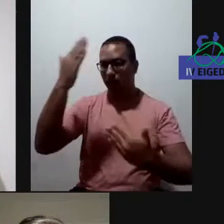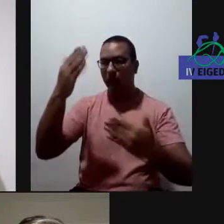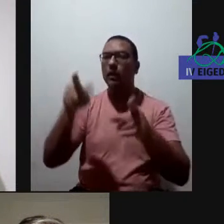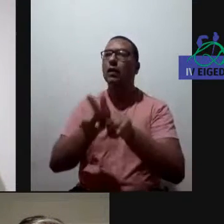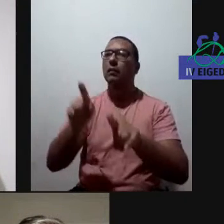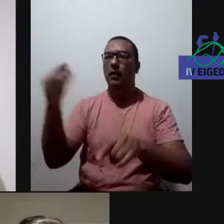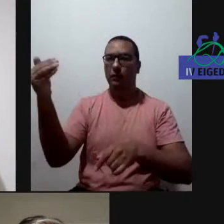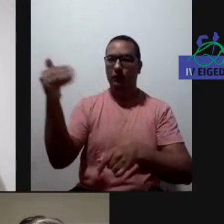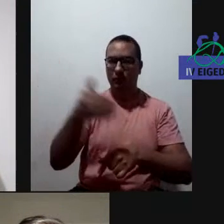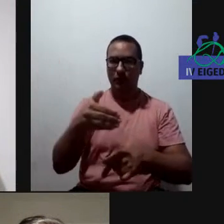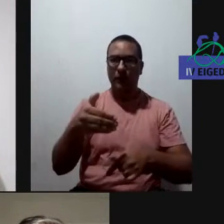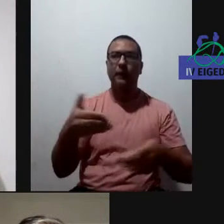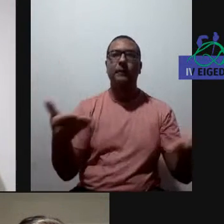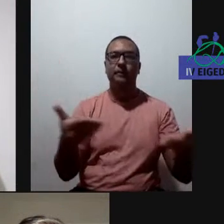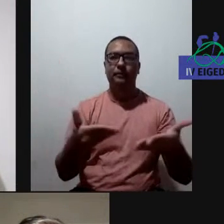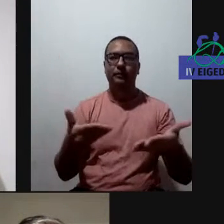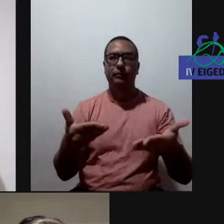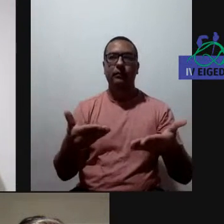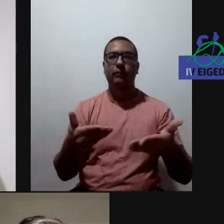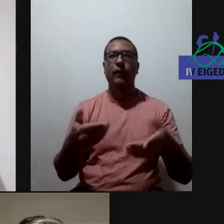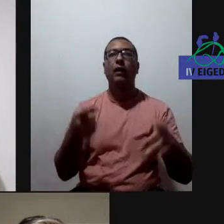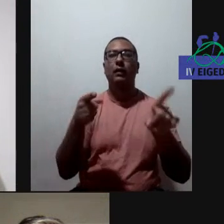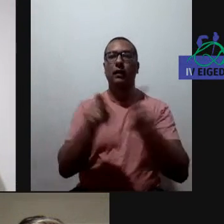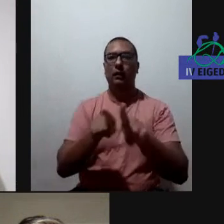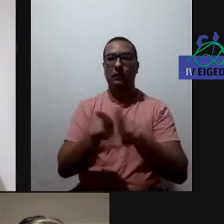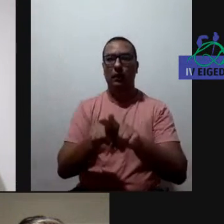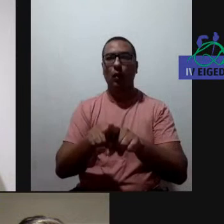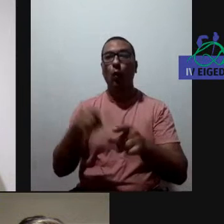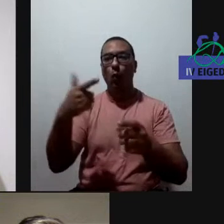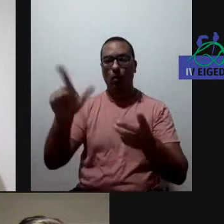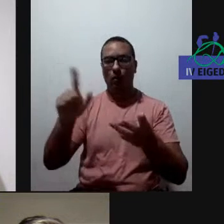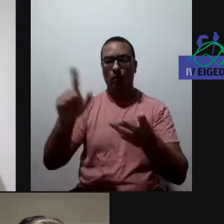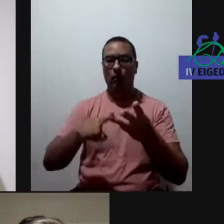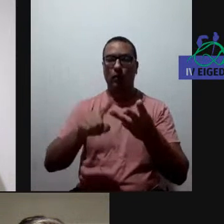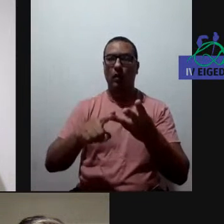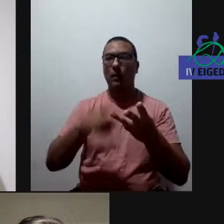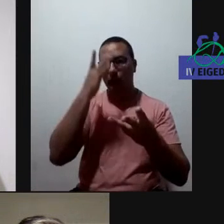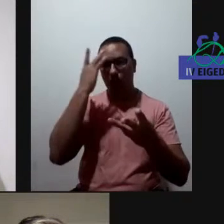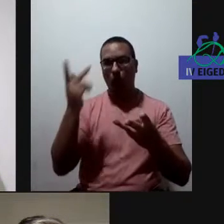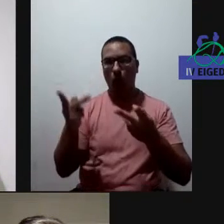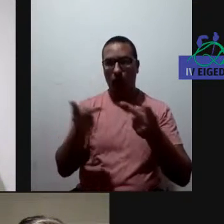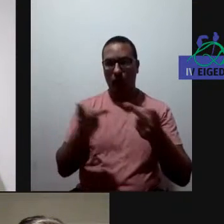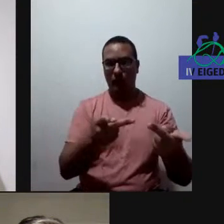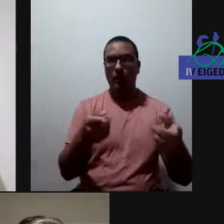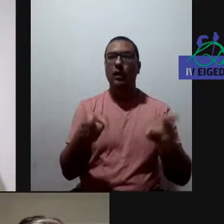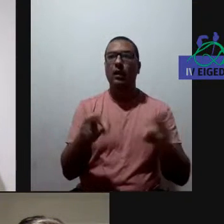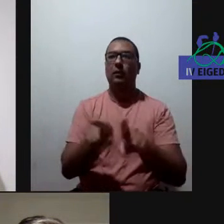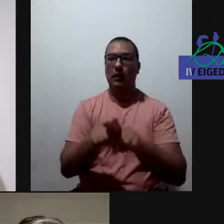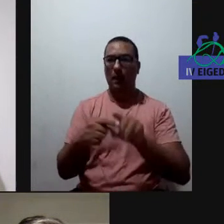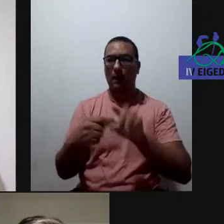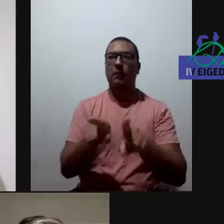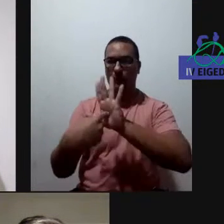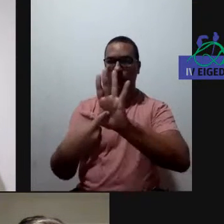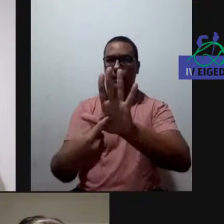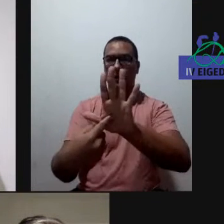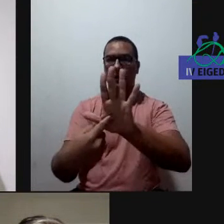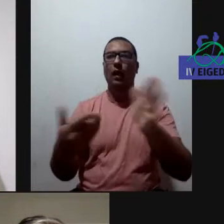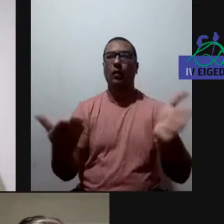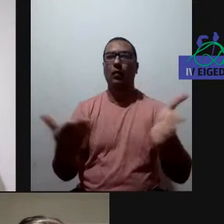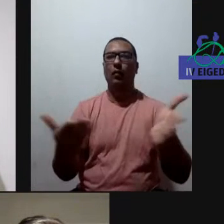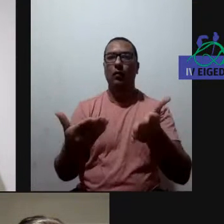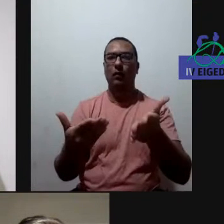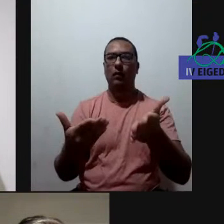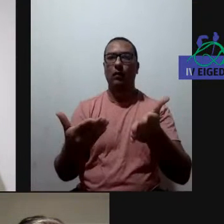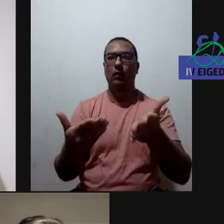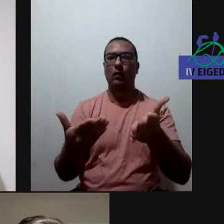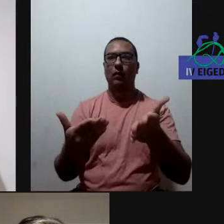Neri. E o nosso, então, terceiro convidado desta noite, que nós gostaríamos de apresentar, é o senhor Marcelo